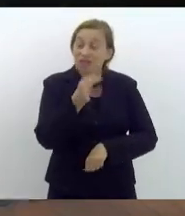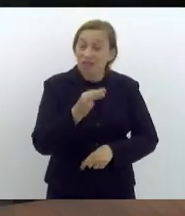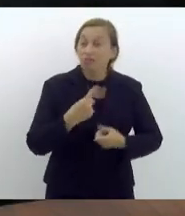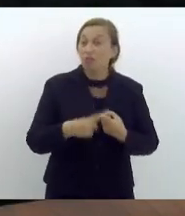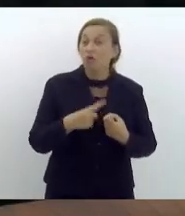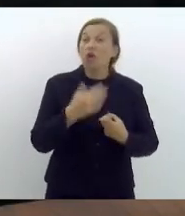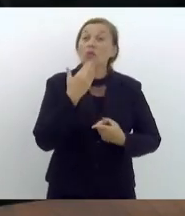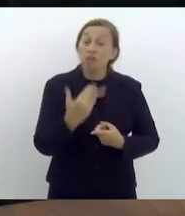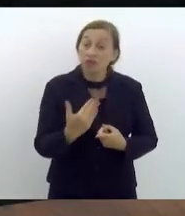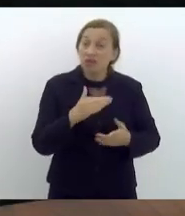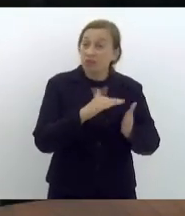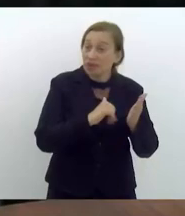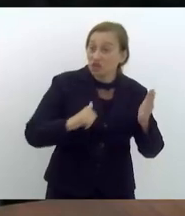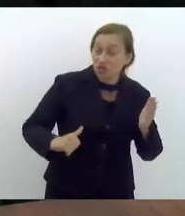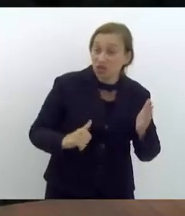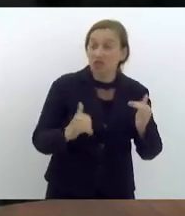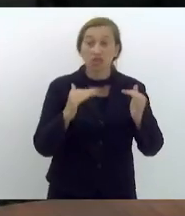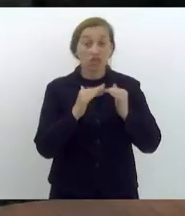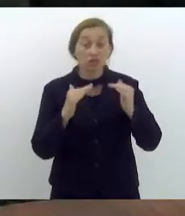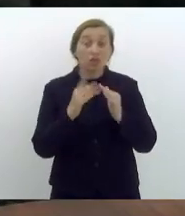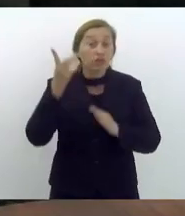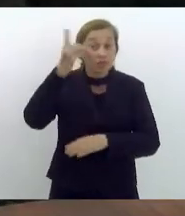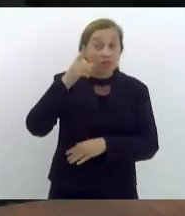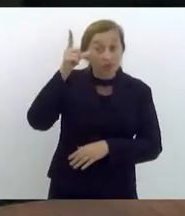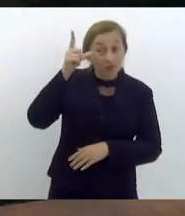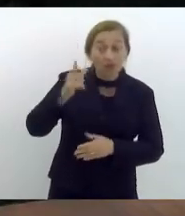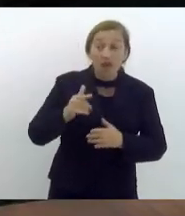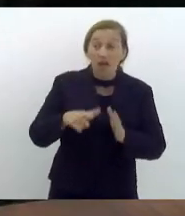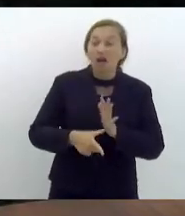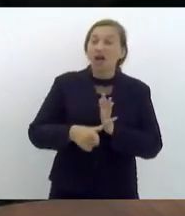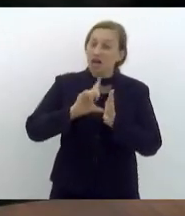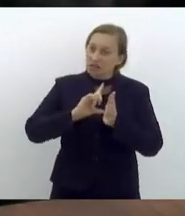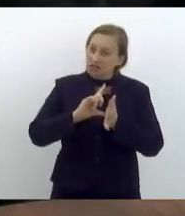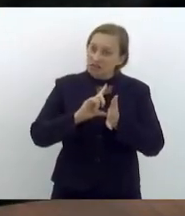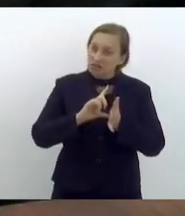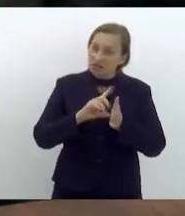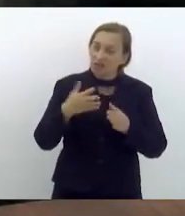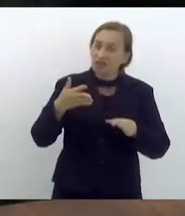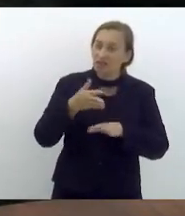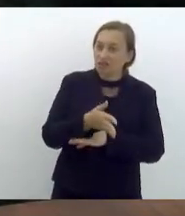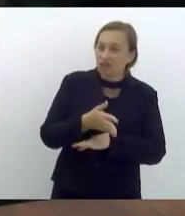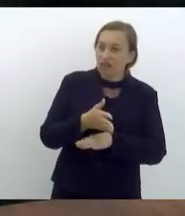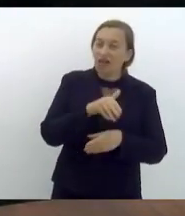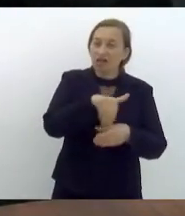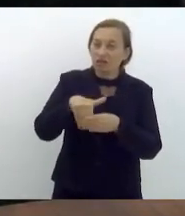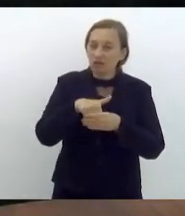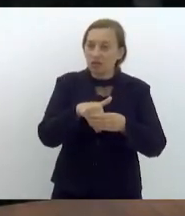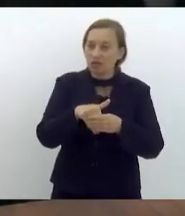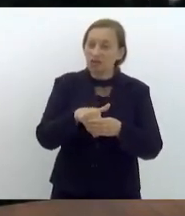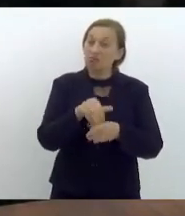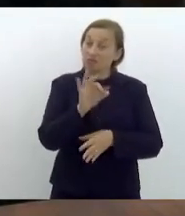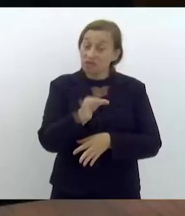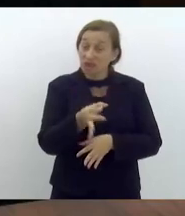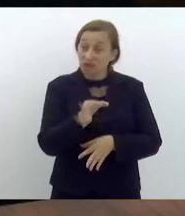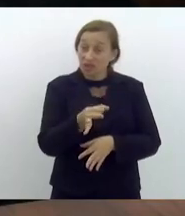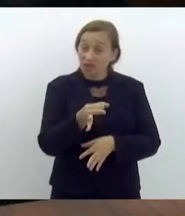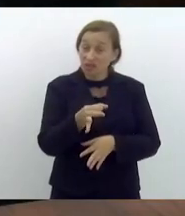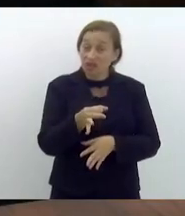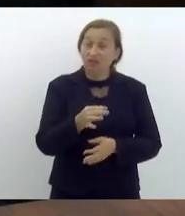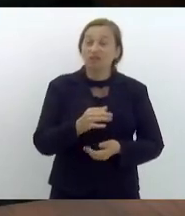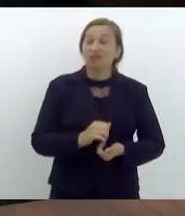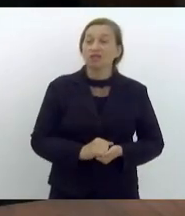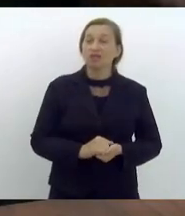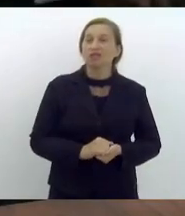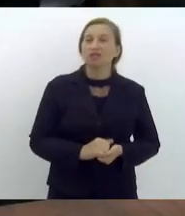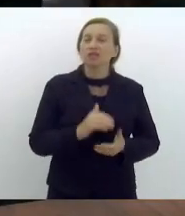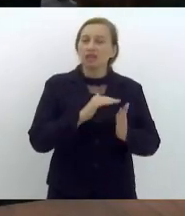que eu pedi a retirada em acordo com a deputada Lucinha antes de vossa excelência entrar em processo de votação automaticamente e cantar esse